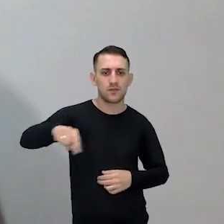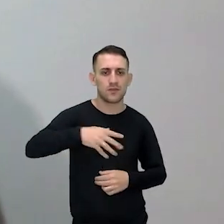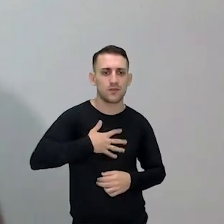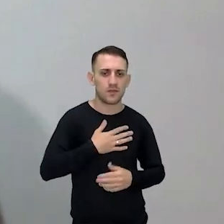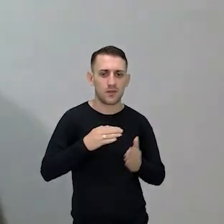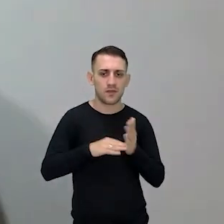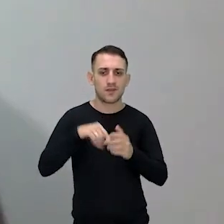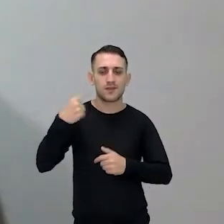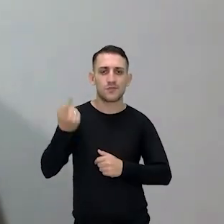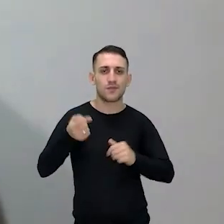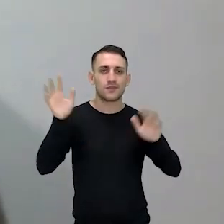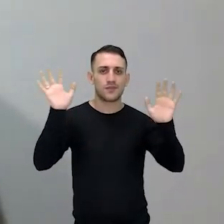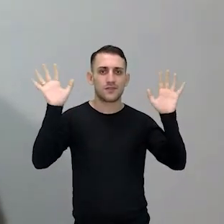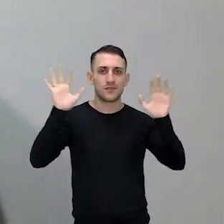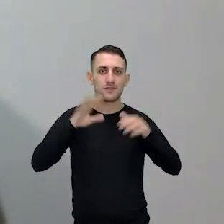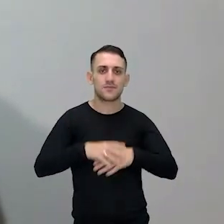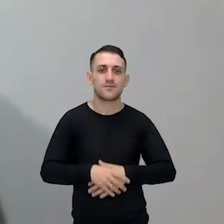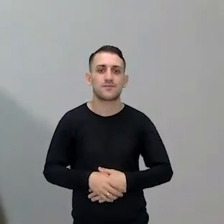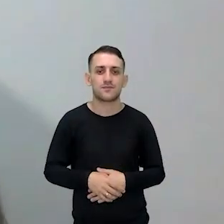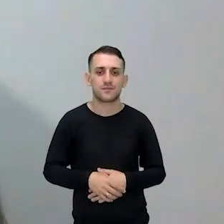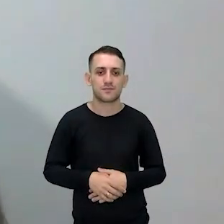Até a próxima, pessoal. Tchau, tchau.